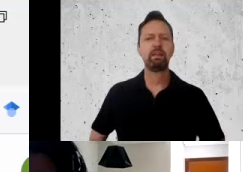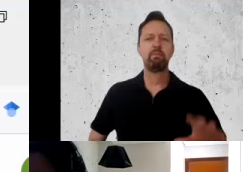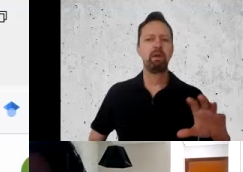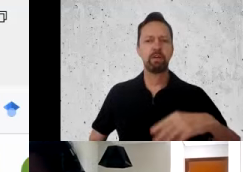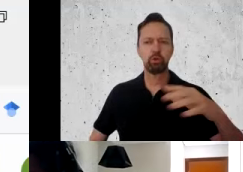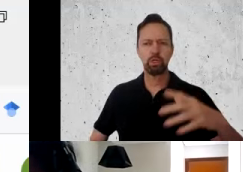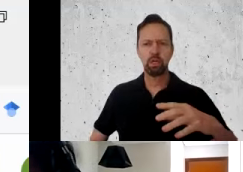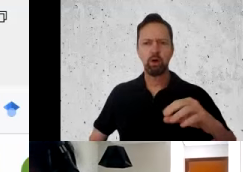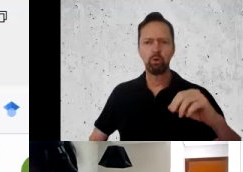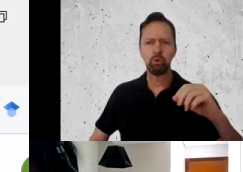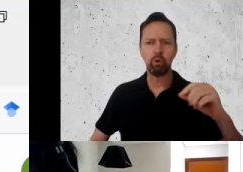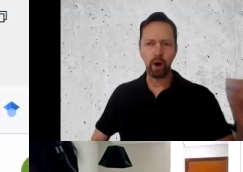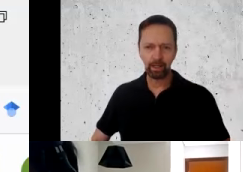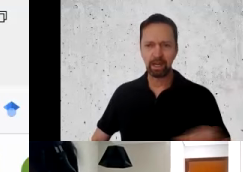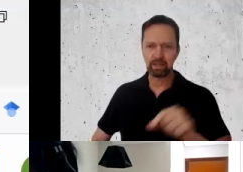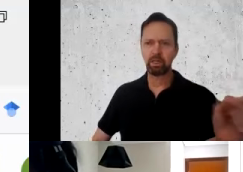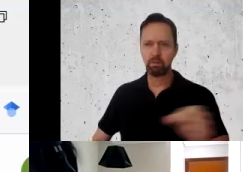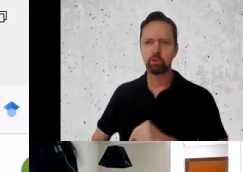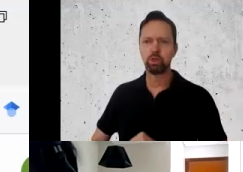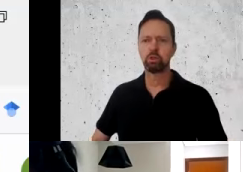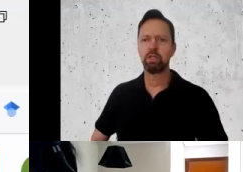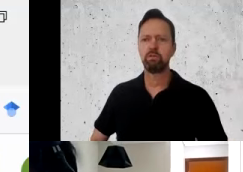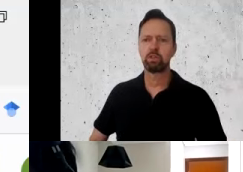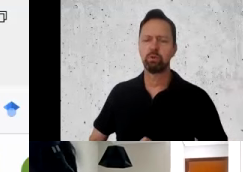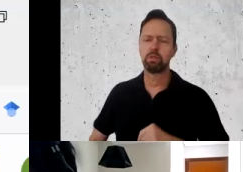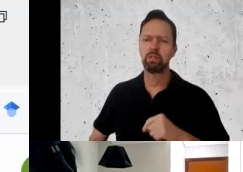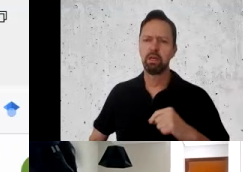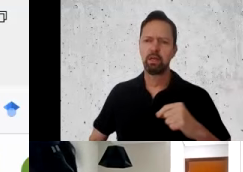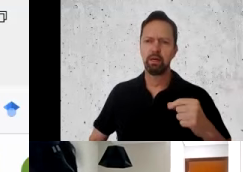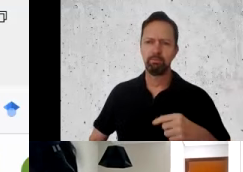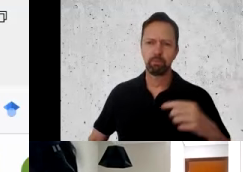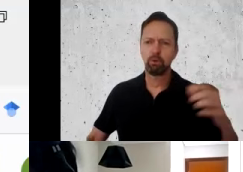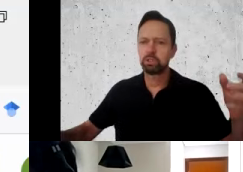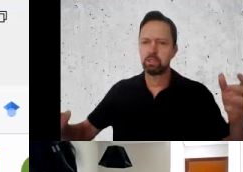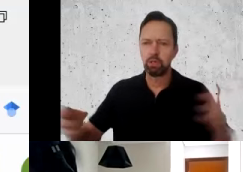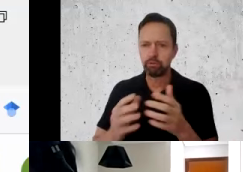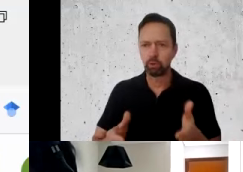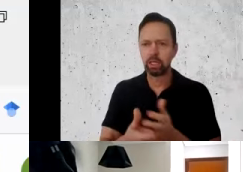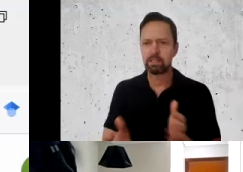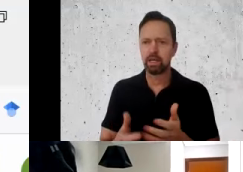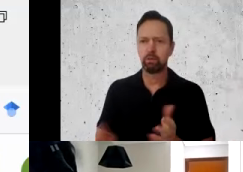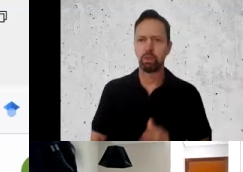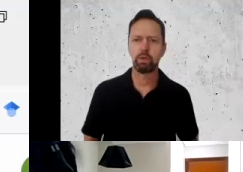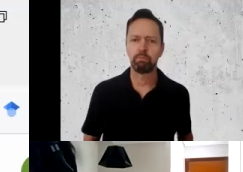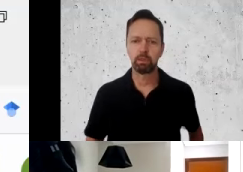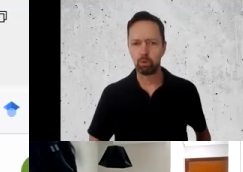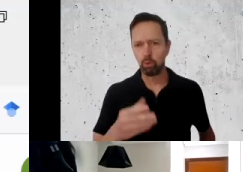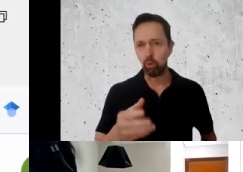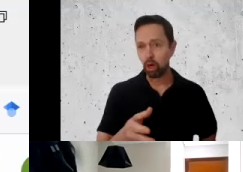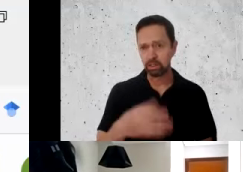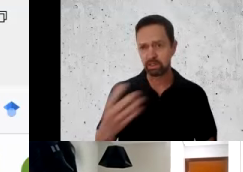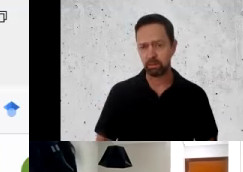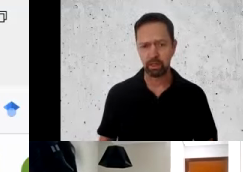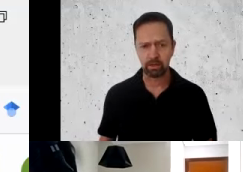E tem também versões, o Winegast também tem umas duas ou três versões, ou seja, o livro condensado em um capítulo,